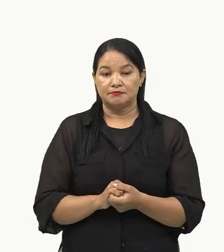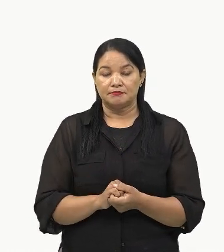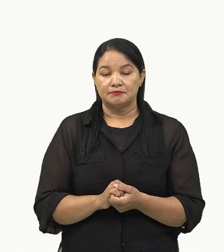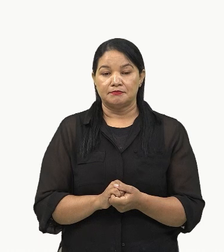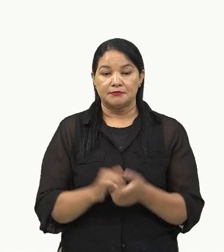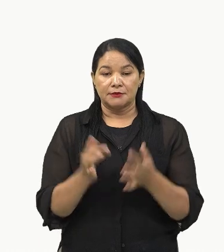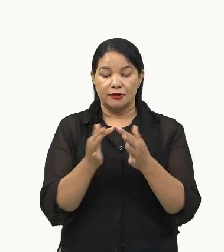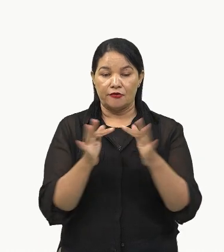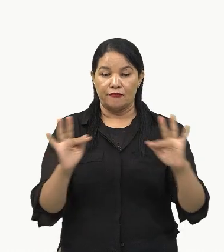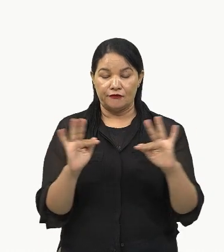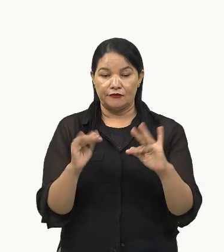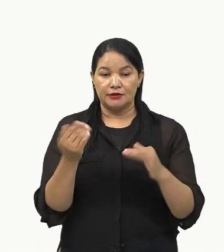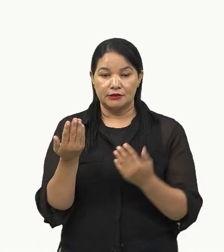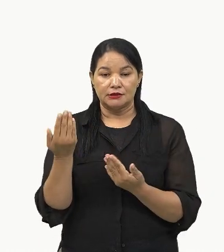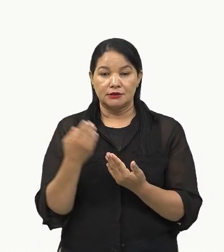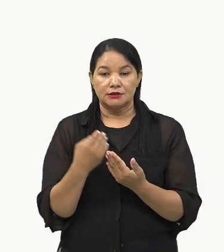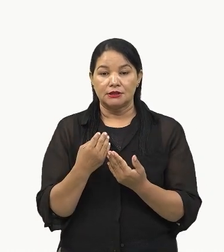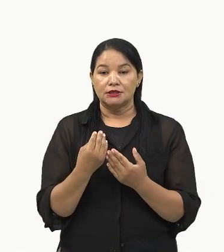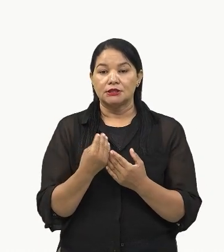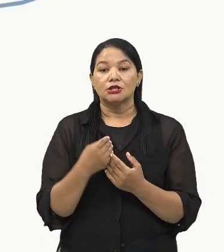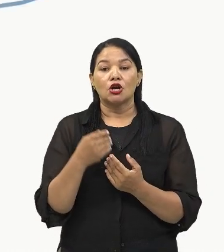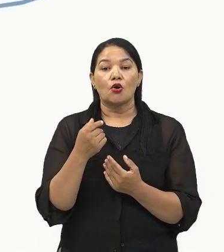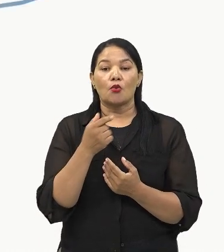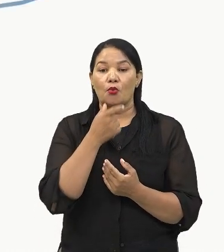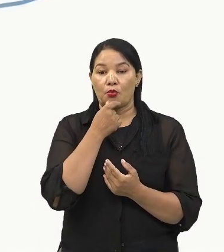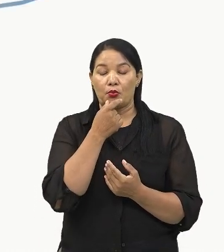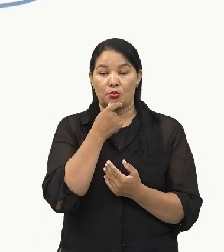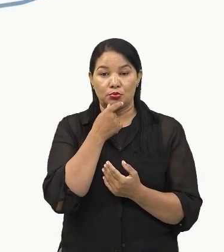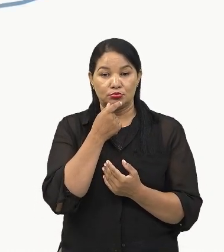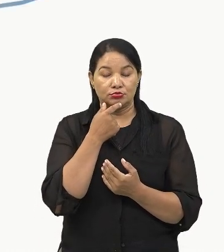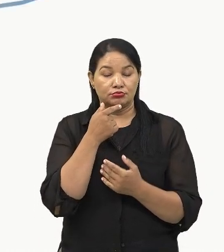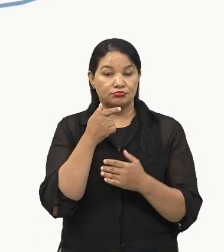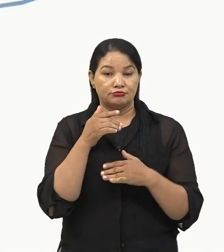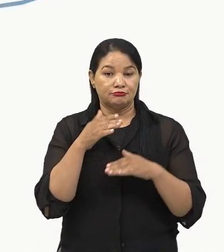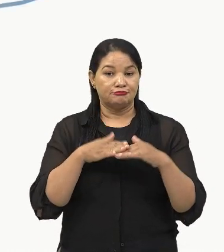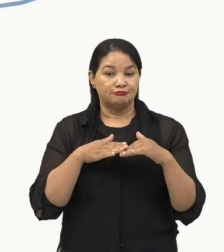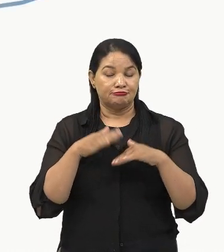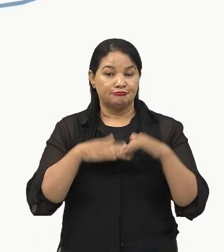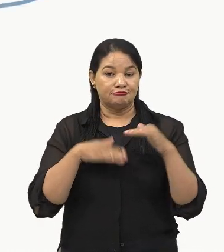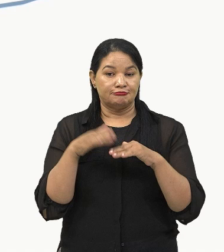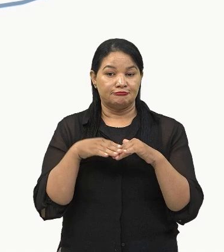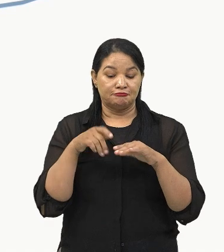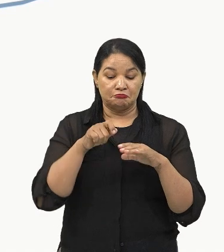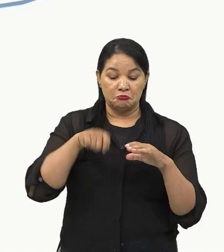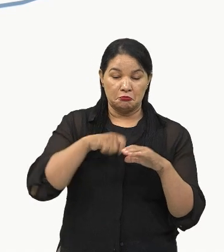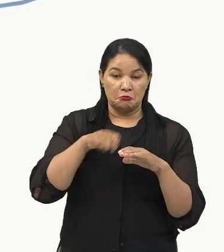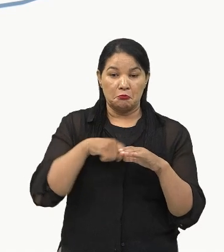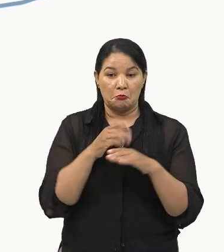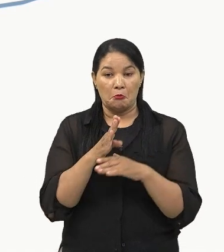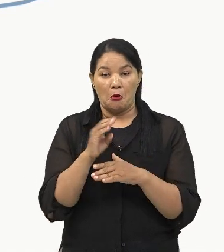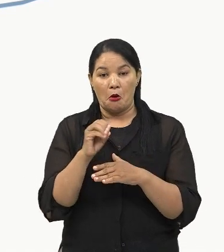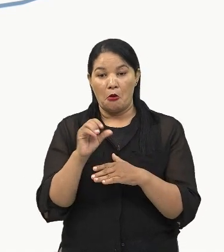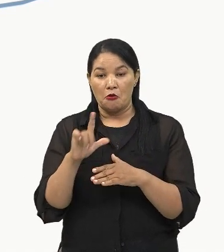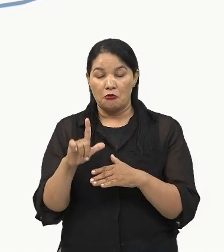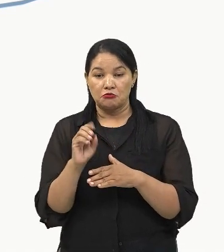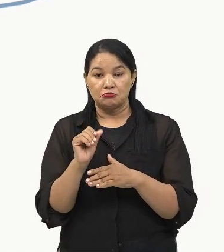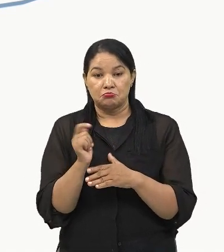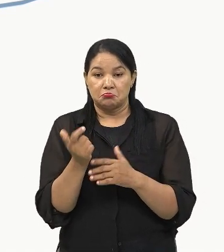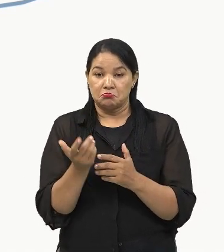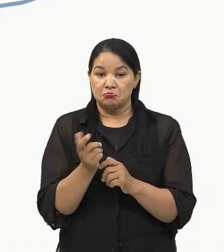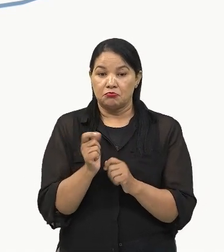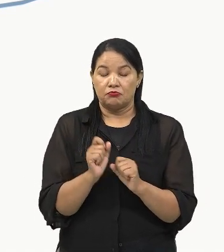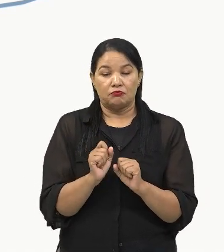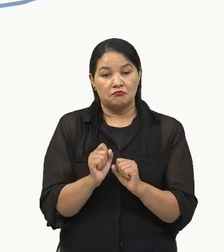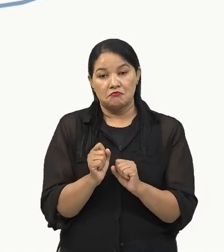reposteria. Será que o Alejandro é esse cara aqui que está, olha, preparando esse bolo aí? Reposteria é um lugar onde vende